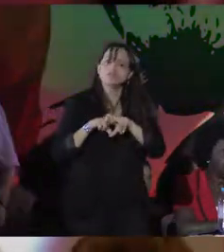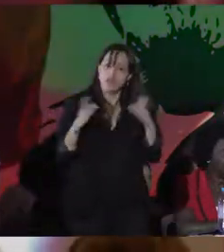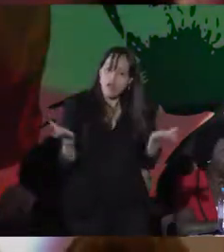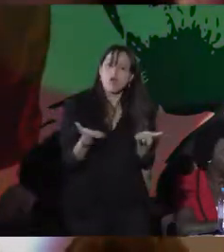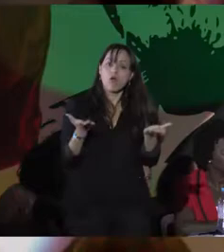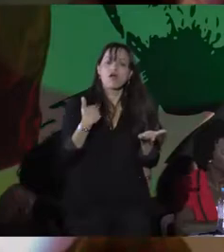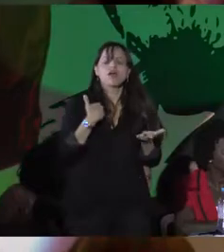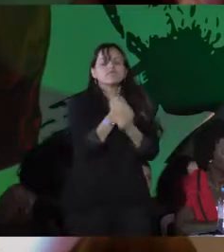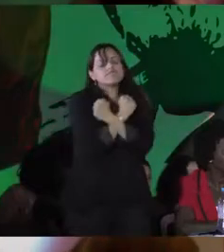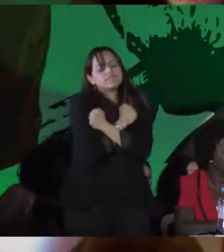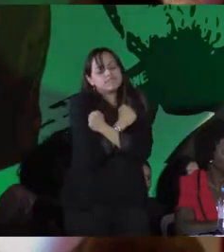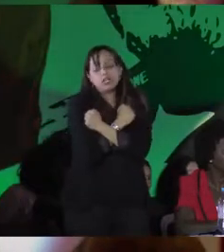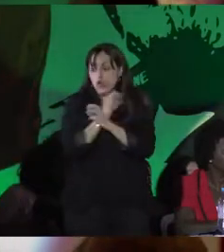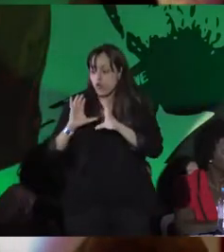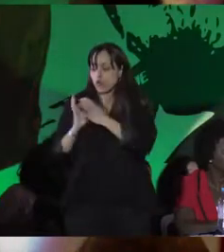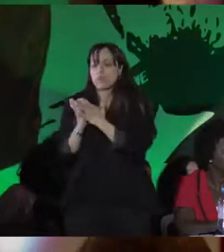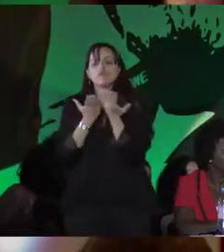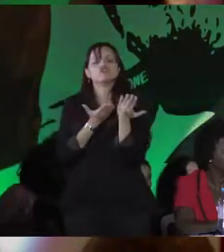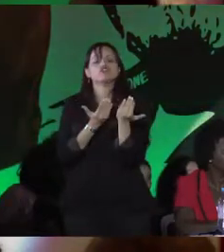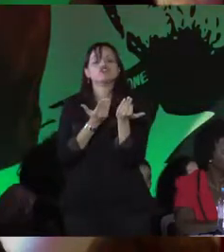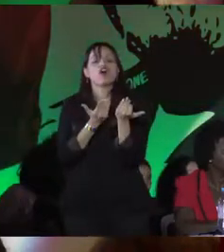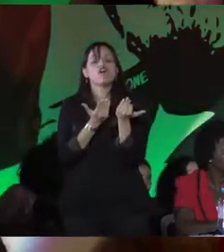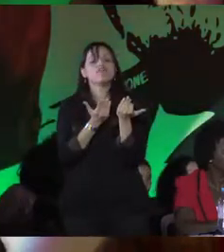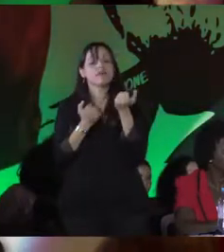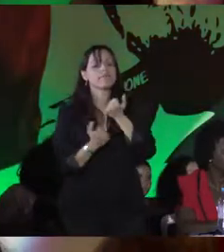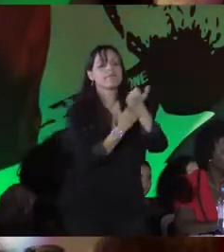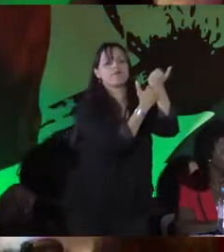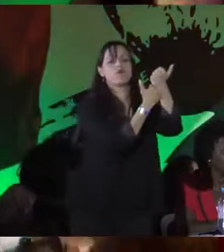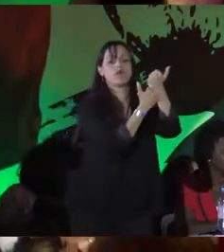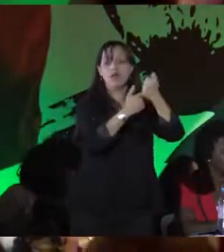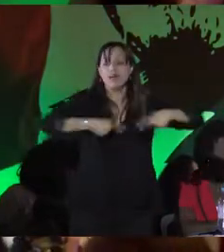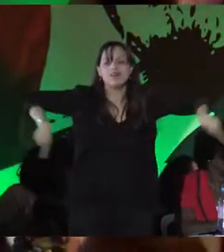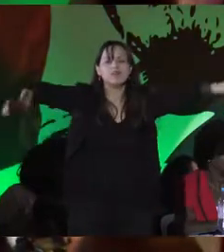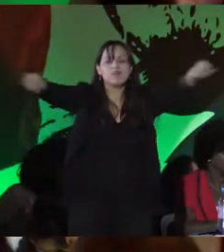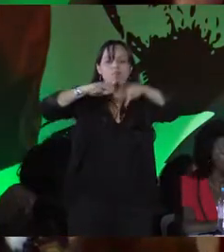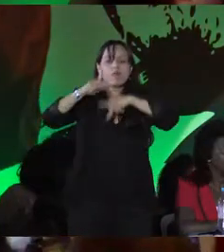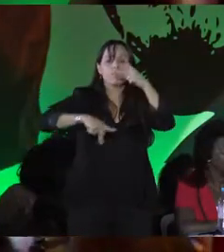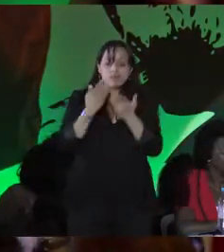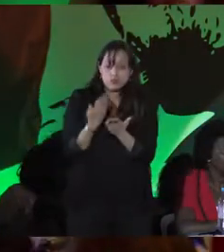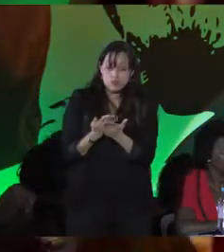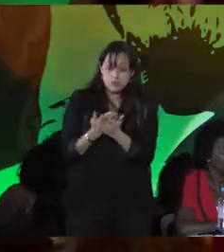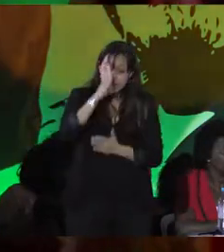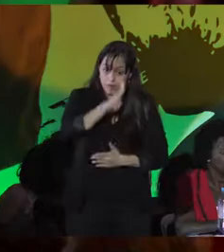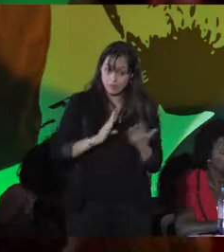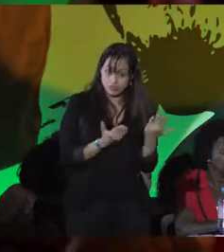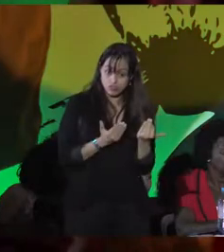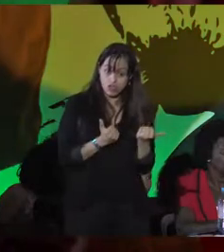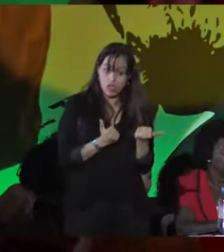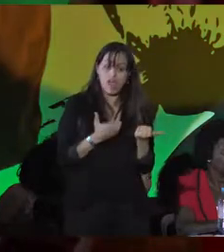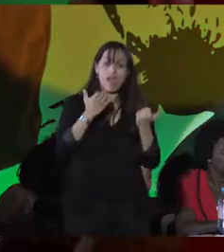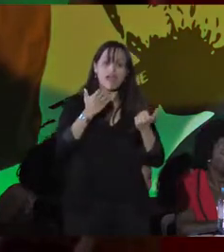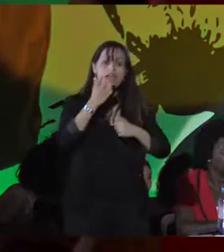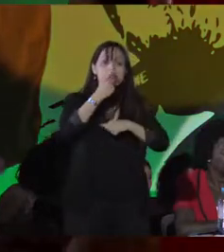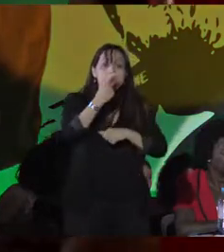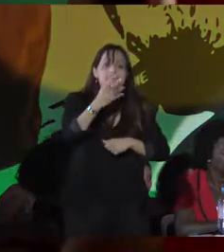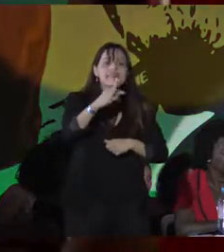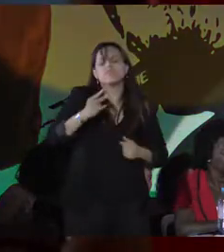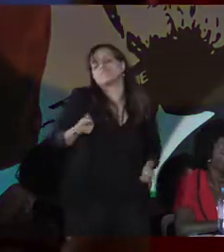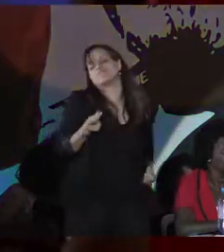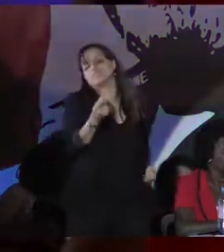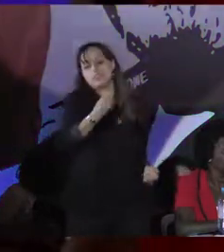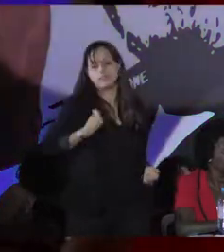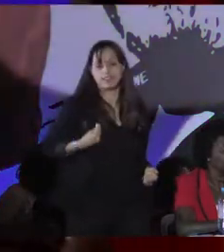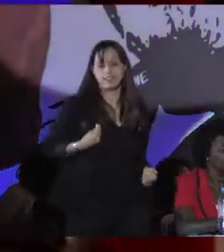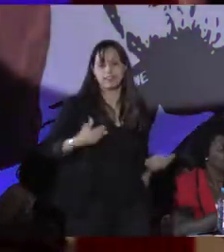abraço fraterno da juventude e dos estudantes brasileiros a essa organização tão importante. Vida longa, parabéns,